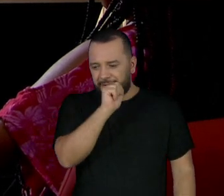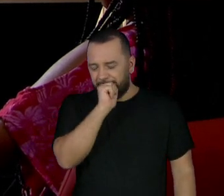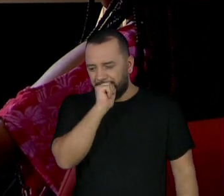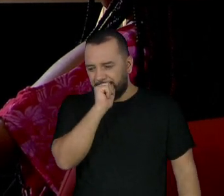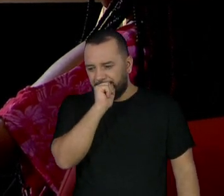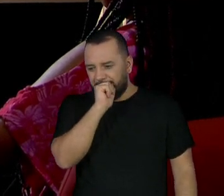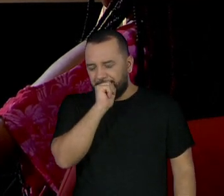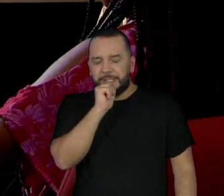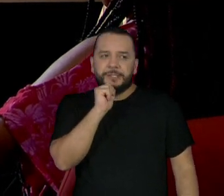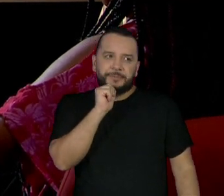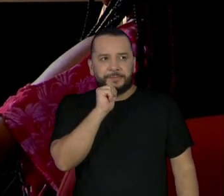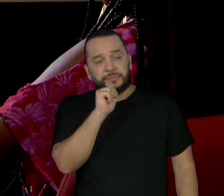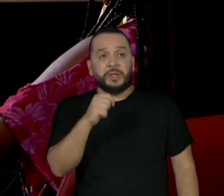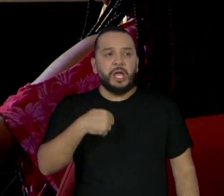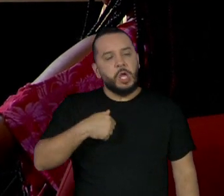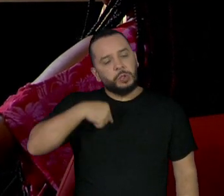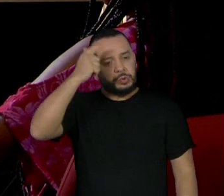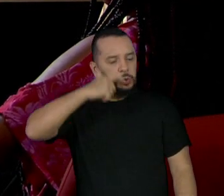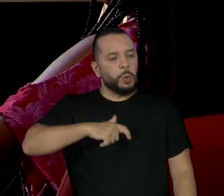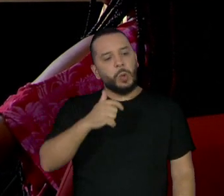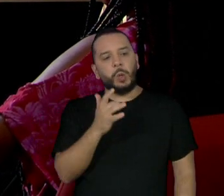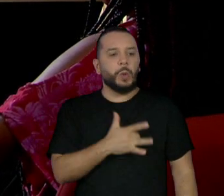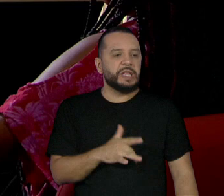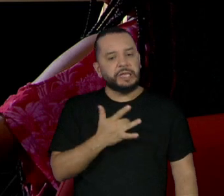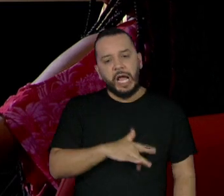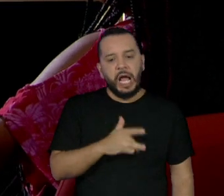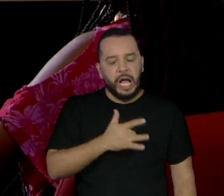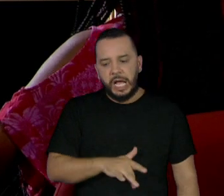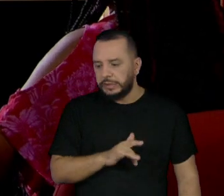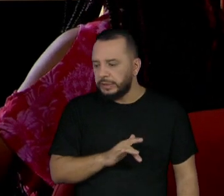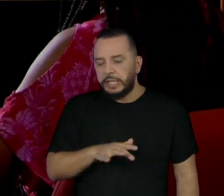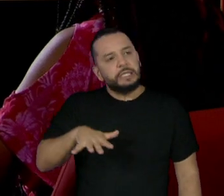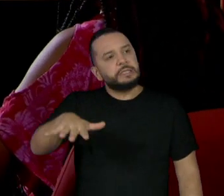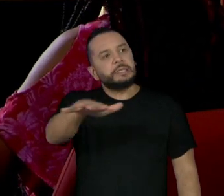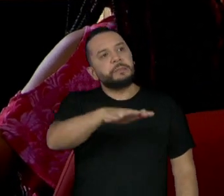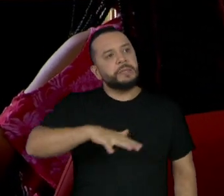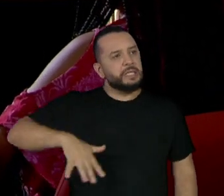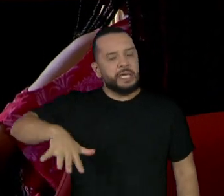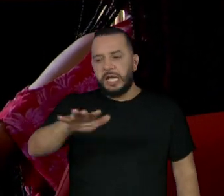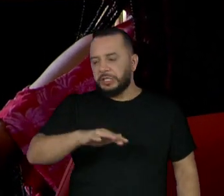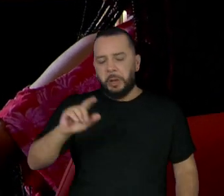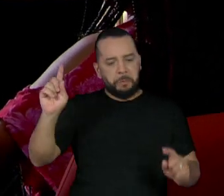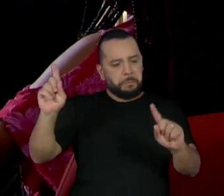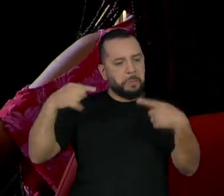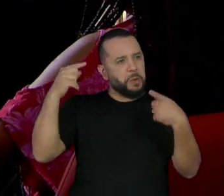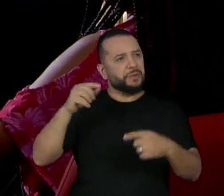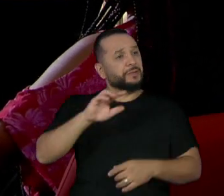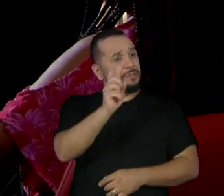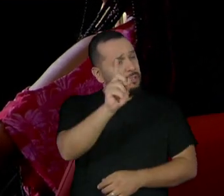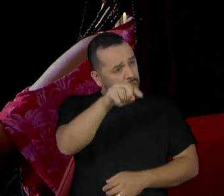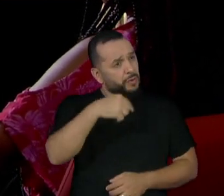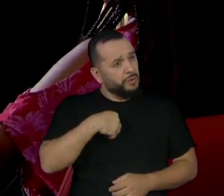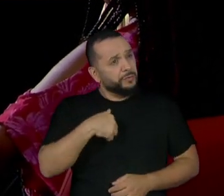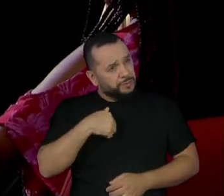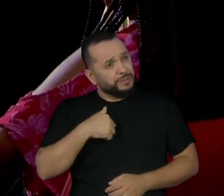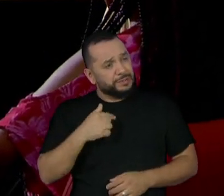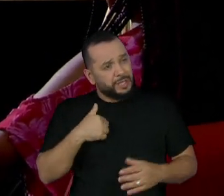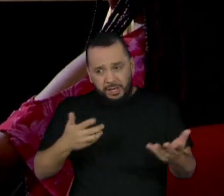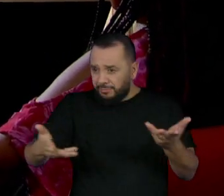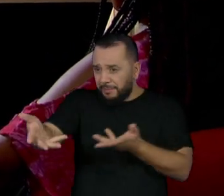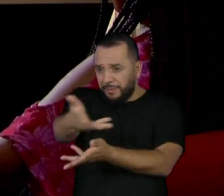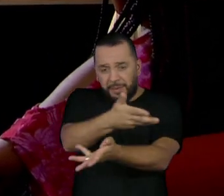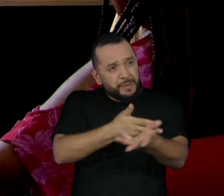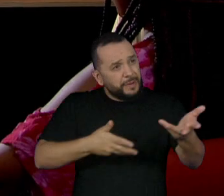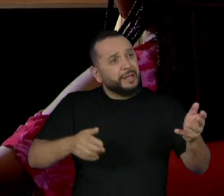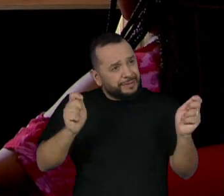falar assim, nossa, eu sou uma coitada, esse ambiente está sendo muito hostil, você parte para vou mudar esse ambiente.